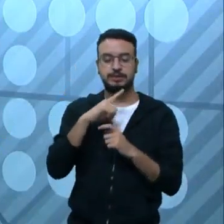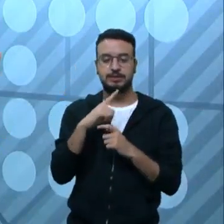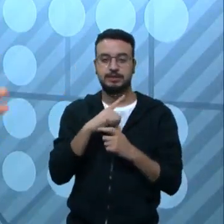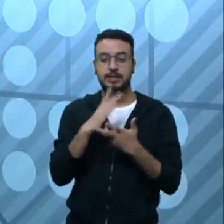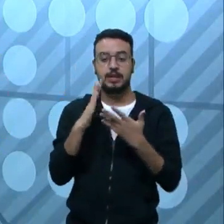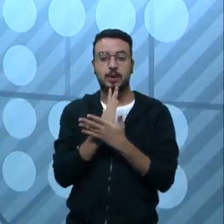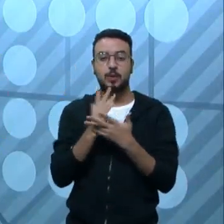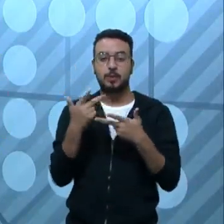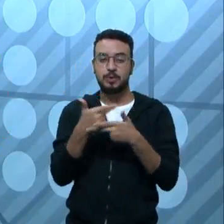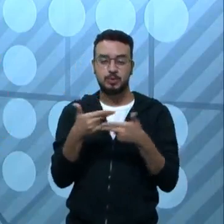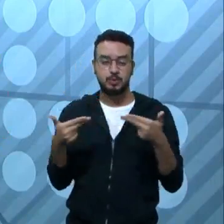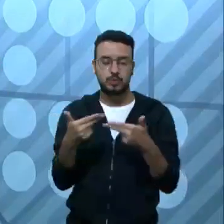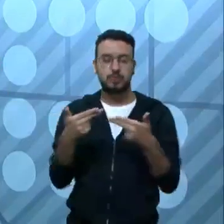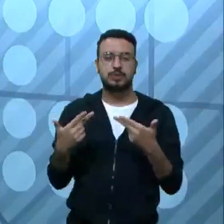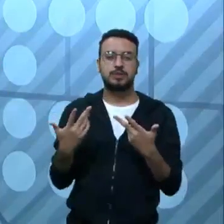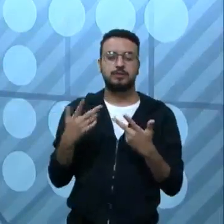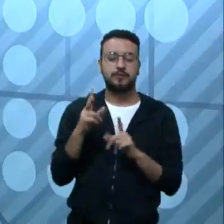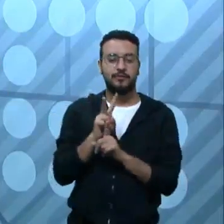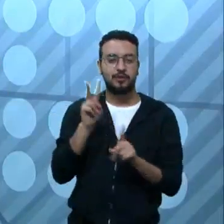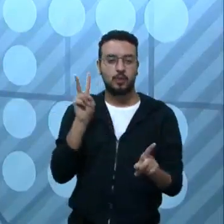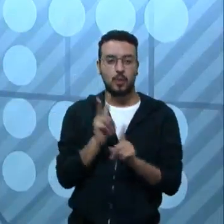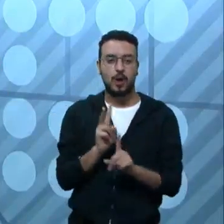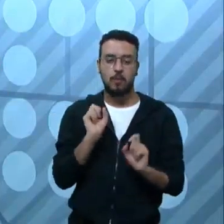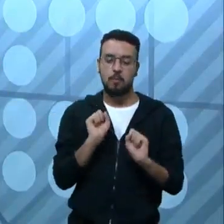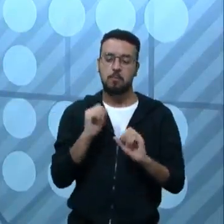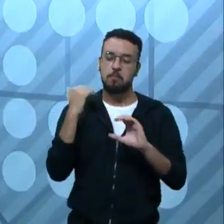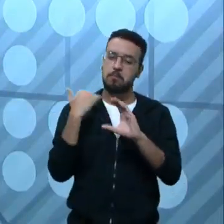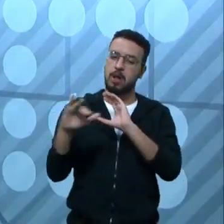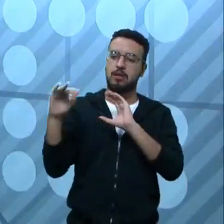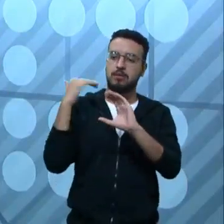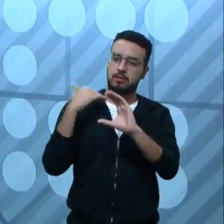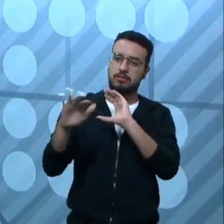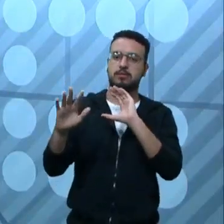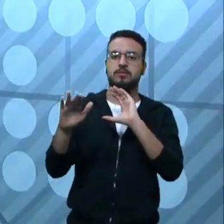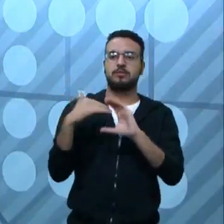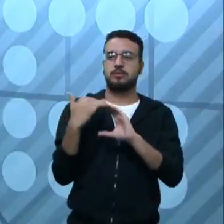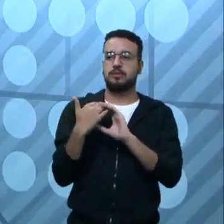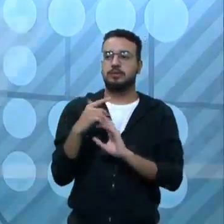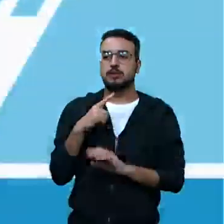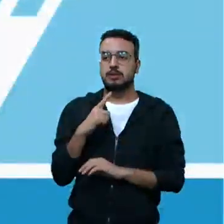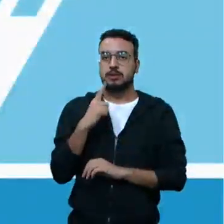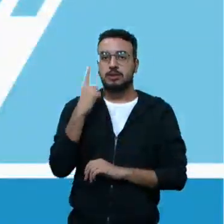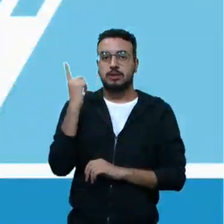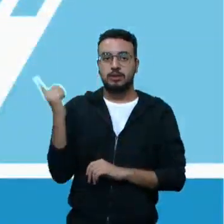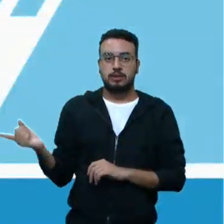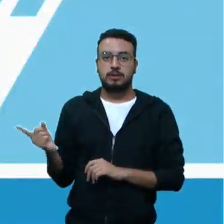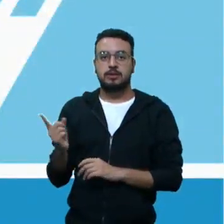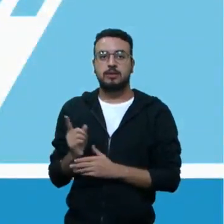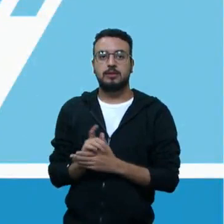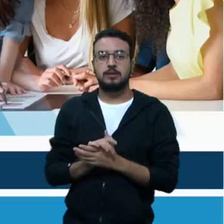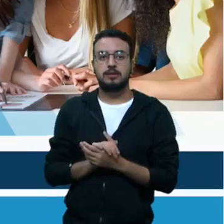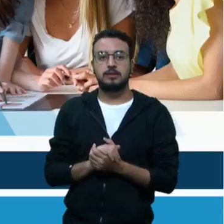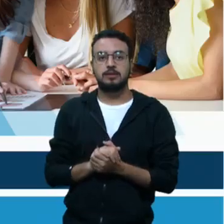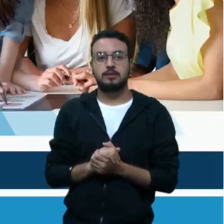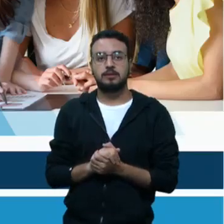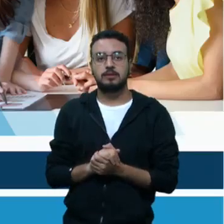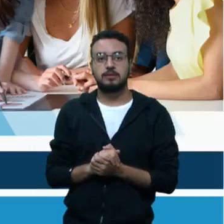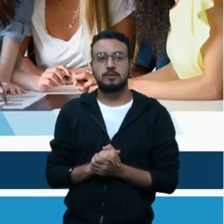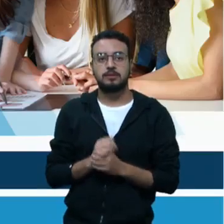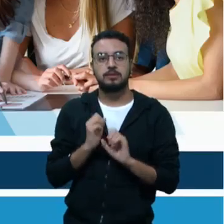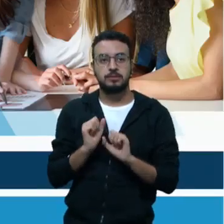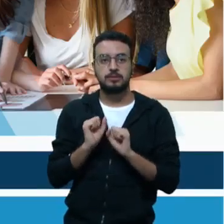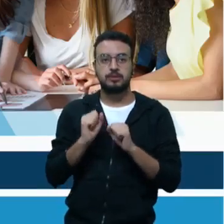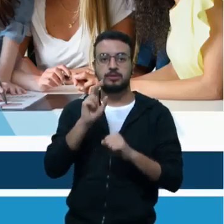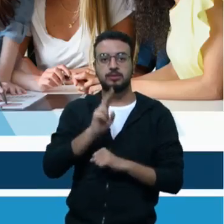tá, digitais aí para mandar a sua dúvida. E uma delas está aí no quadro. É só você adicionar